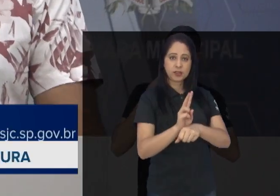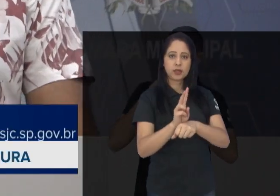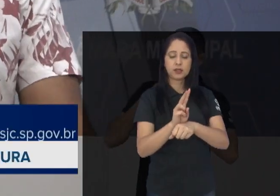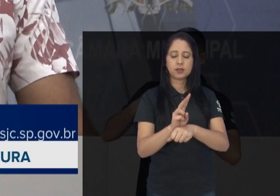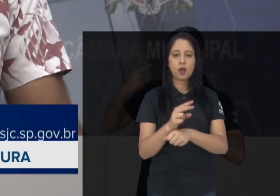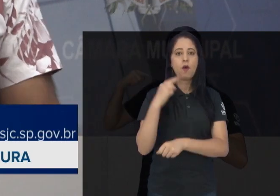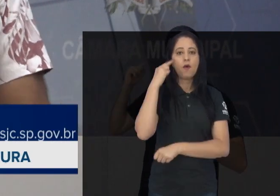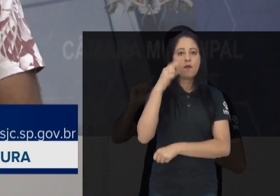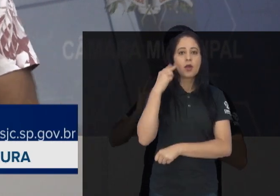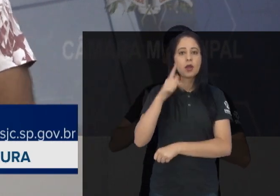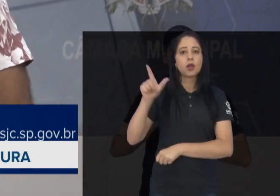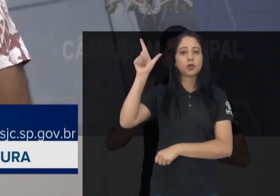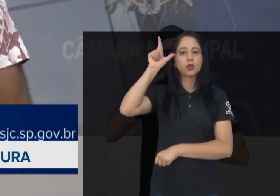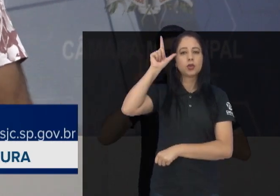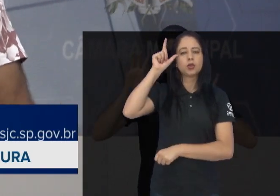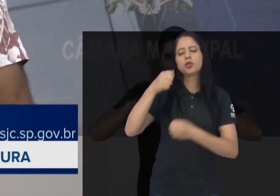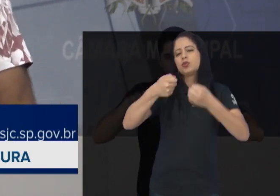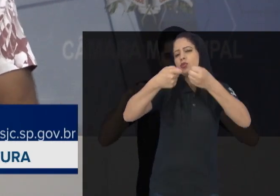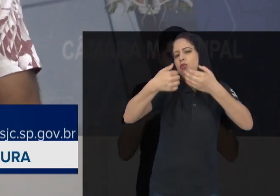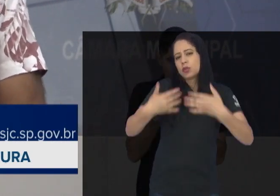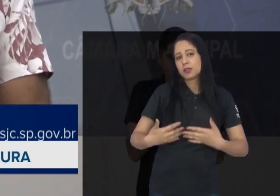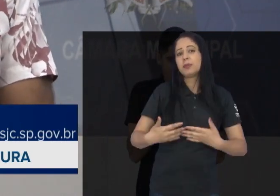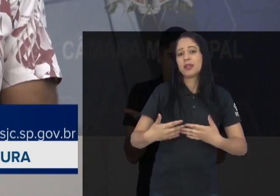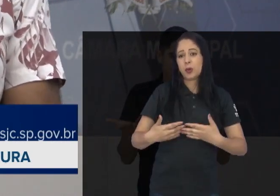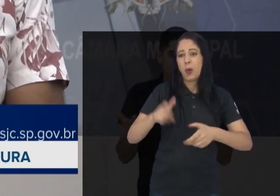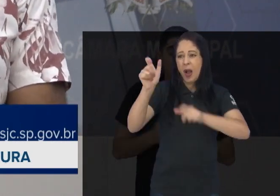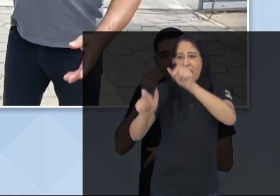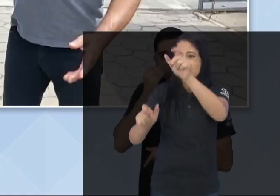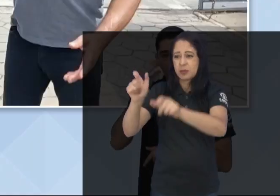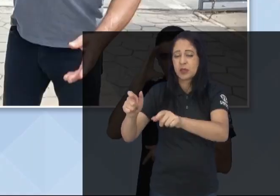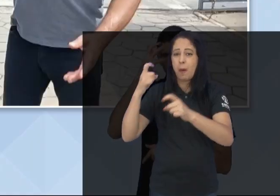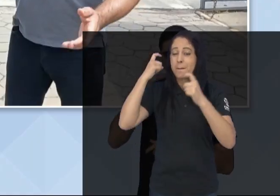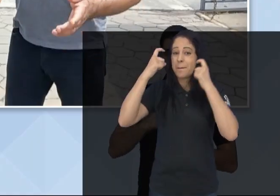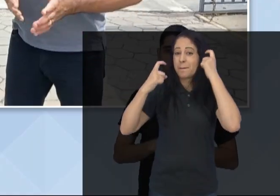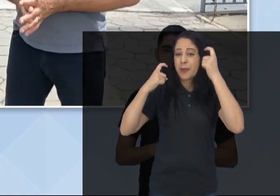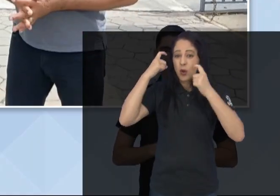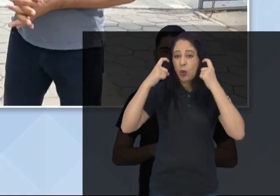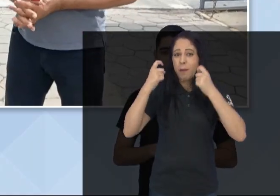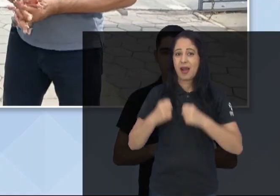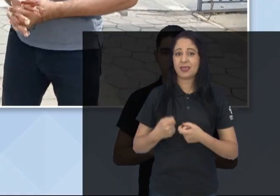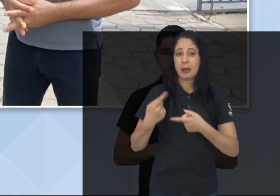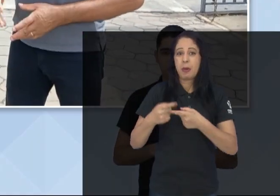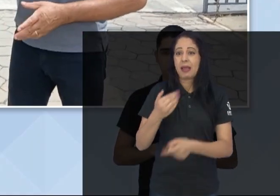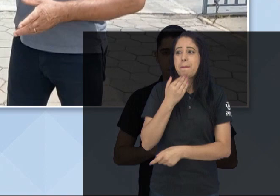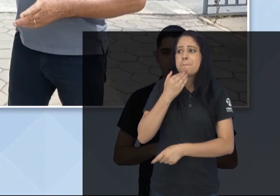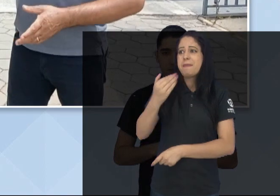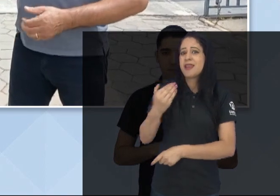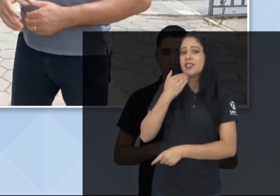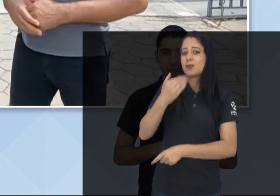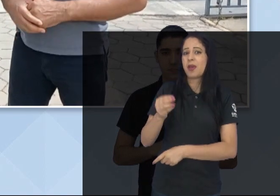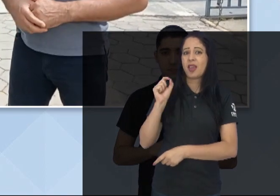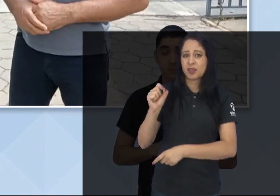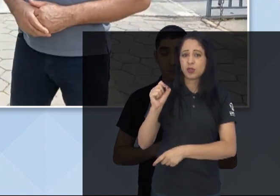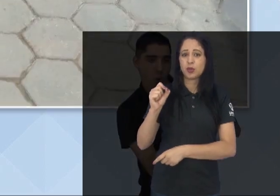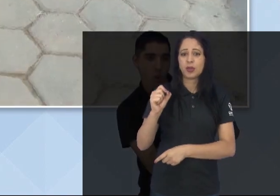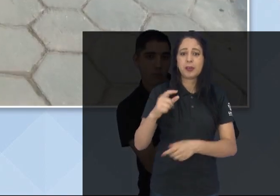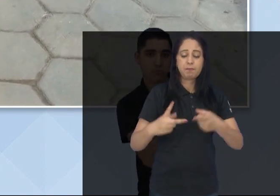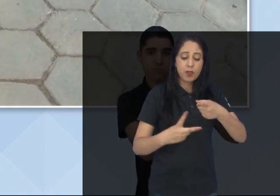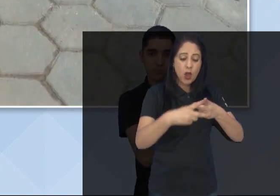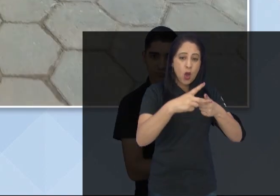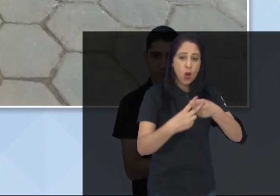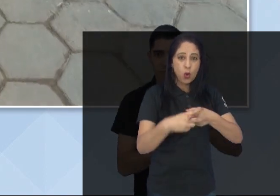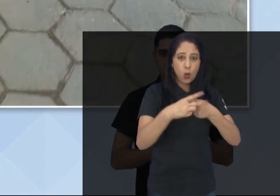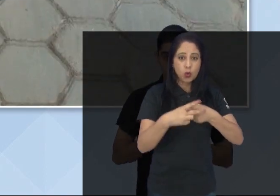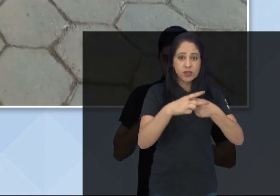vereador Lino Bispo comentou sobre a preocupação de moradores que têm cobrado do poder público uma obra de reparo em